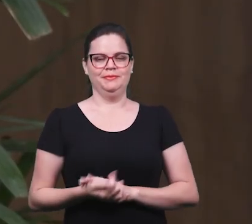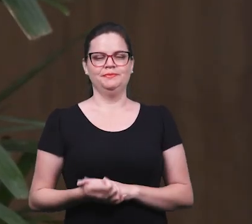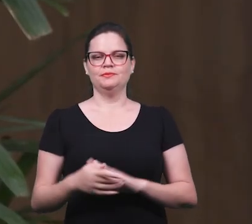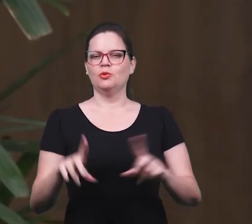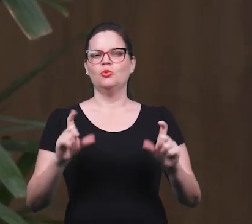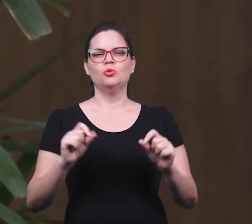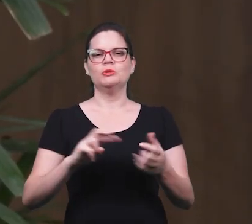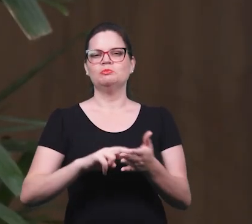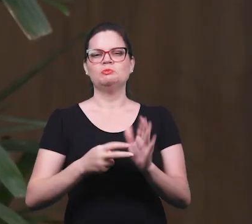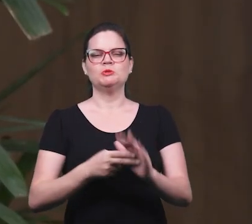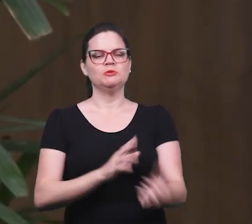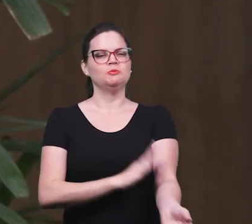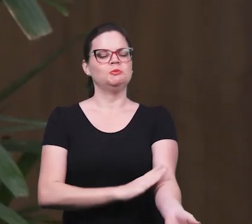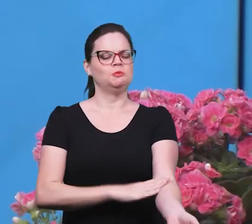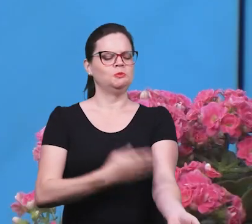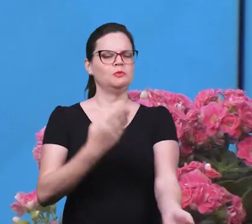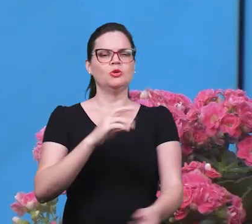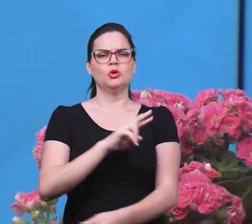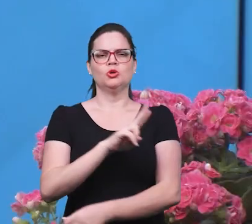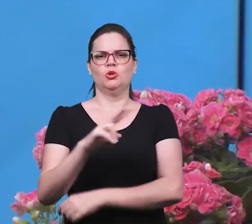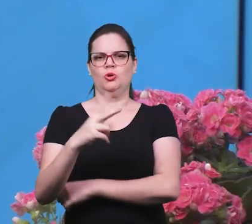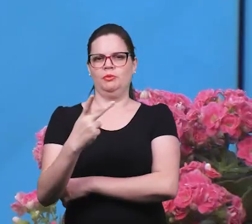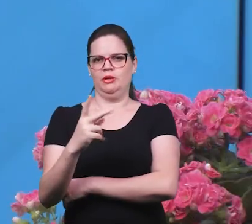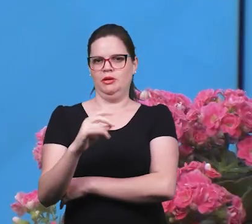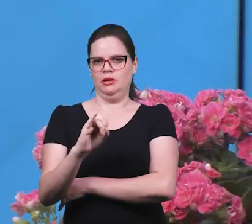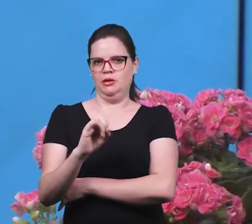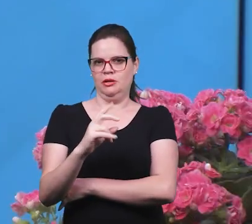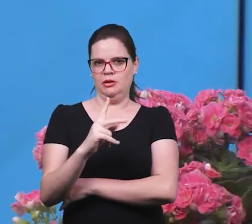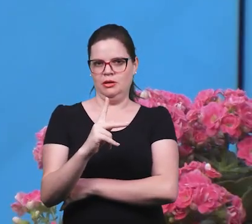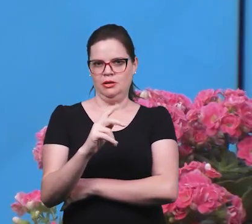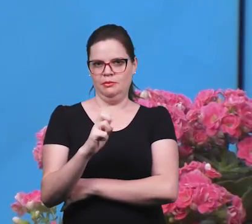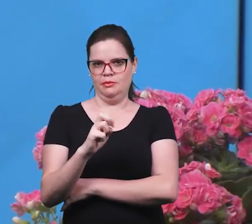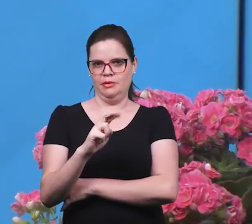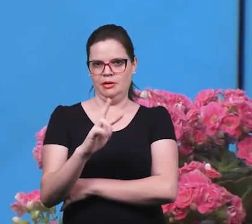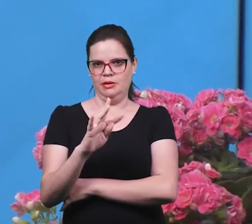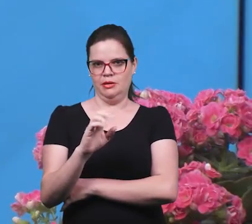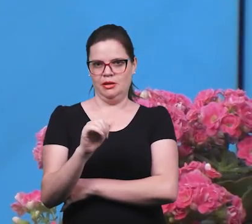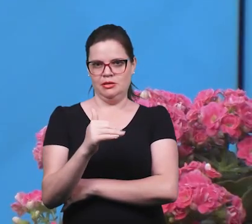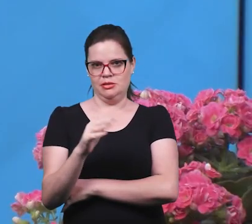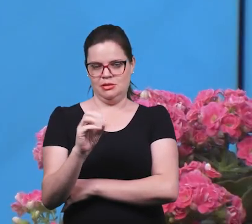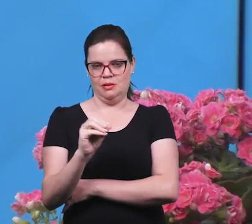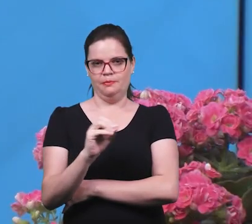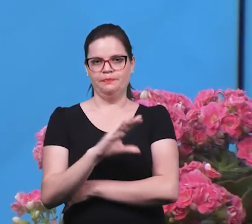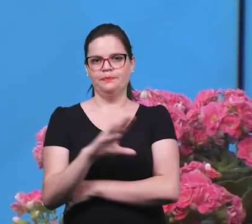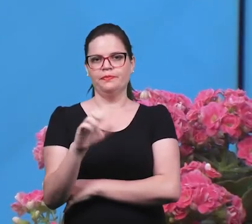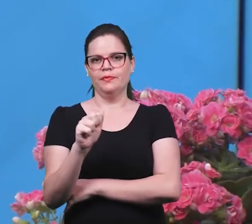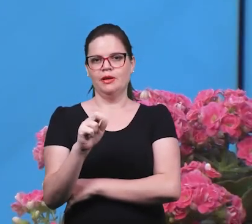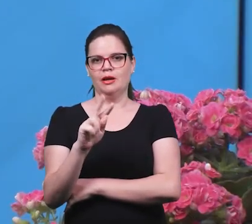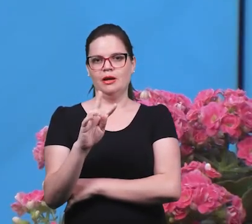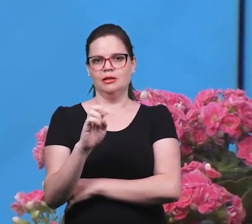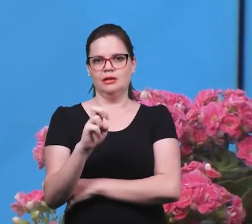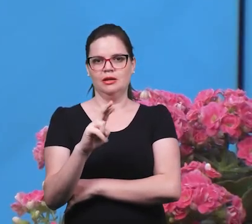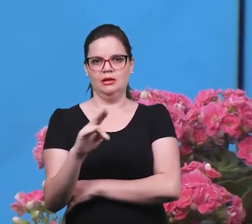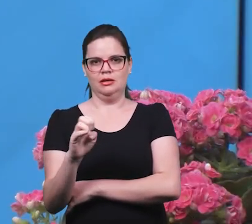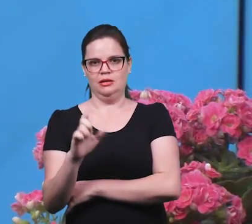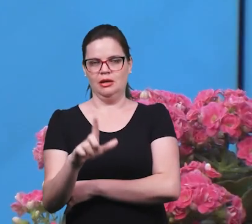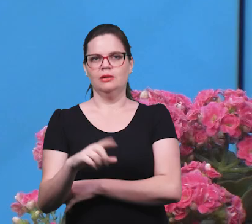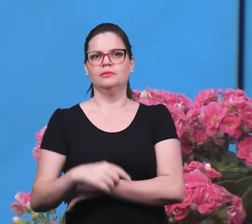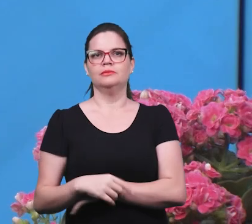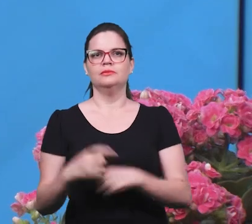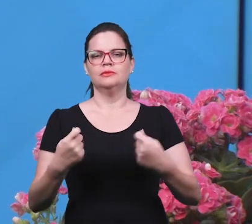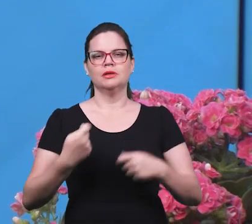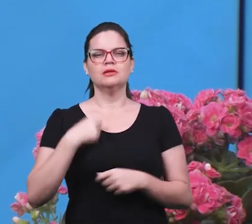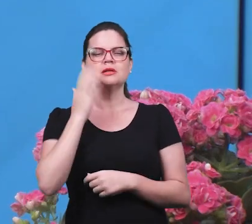é hipertensão arterial? Bom, vamos lá. A hipertensão arterial, eu já queria começar dizendo que isso é